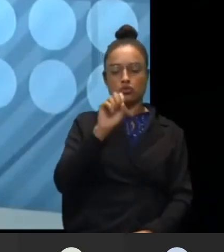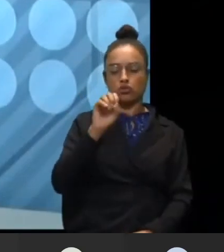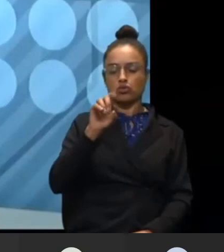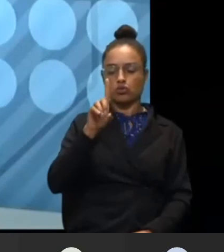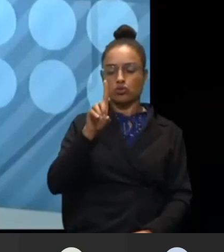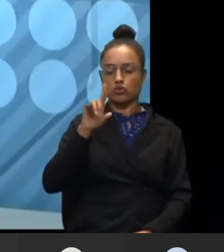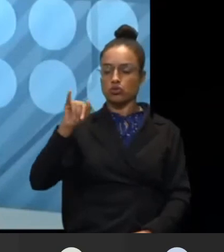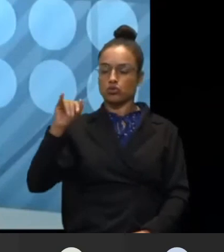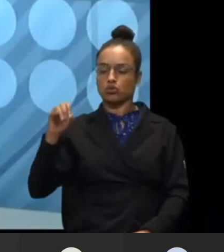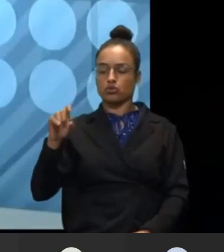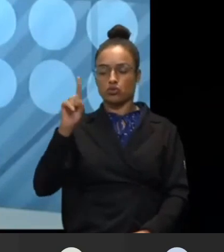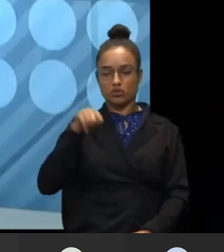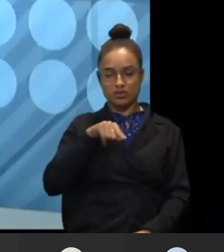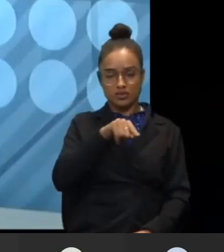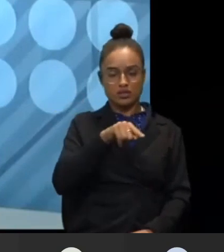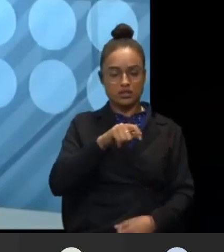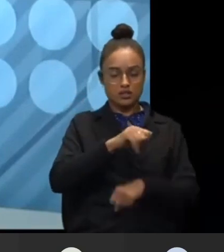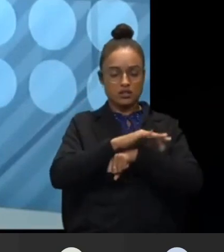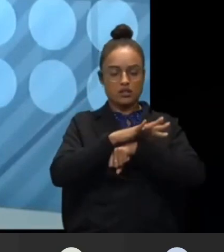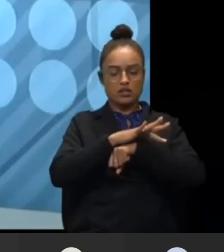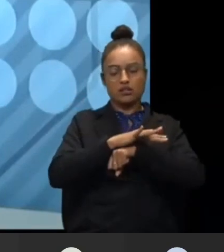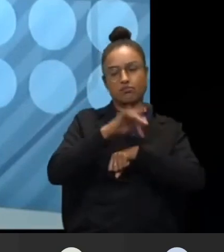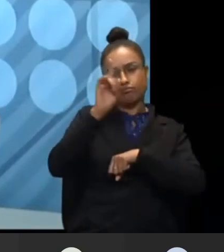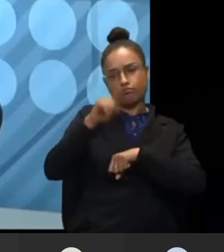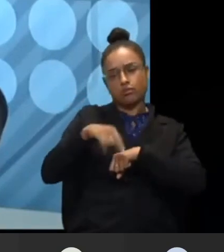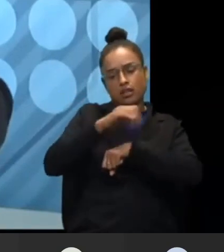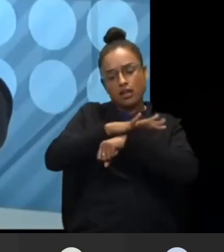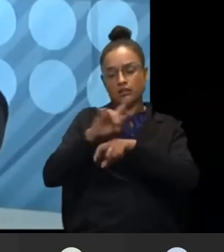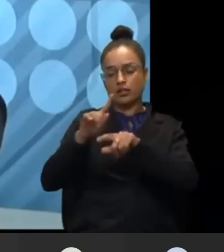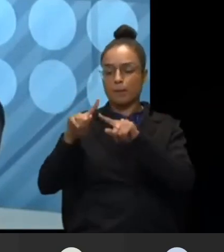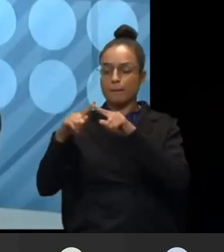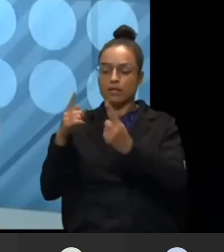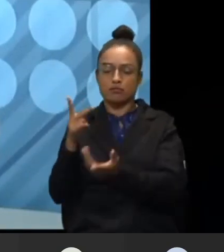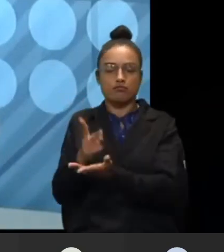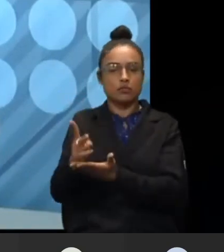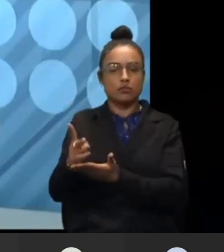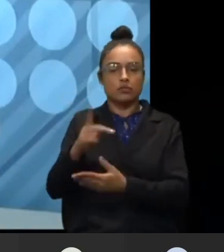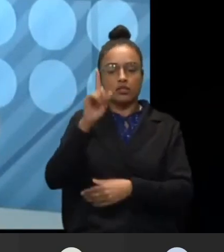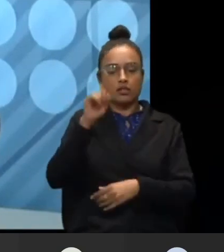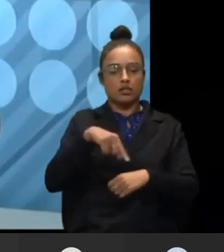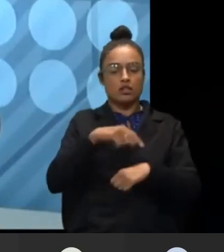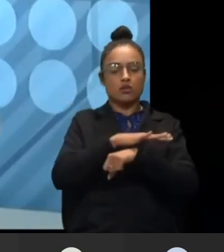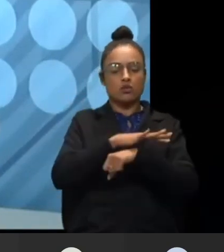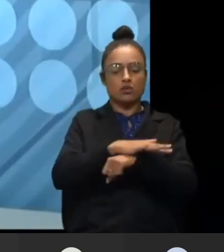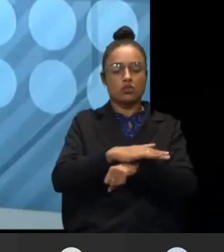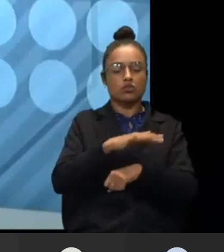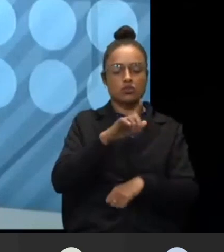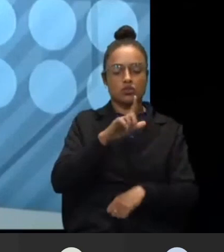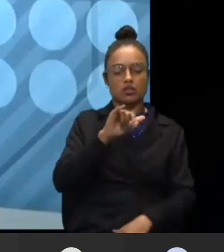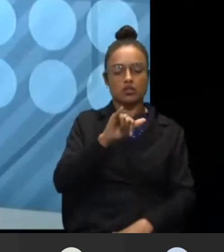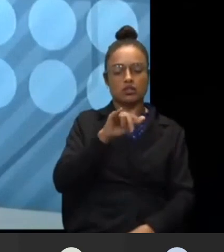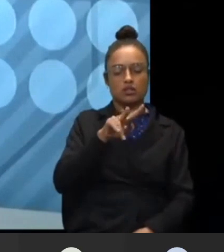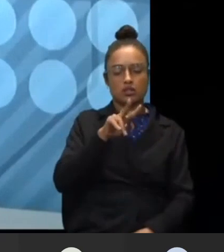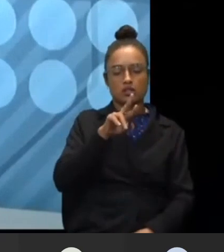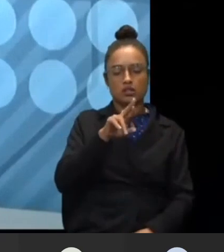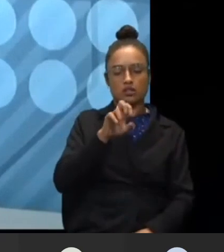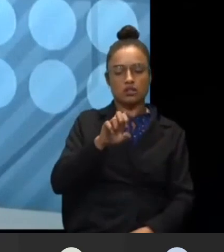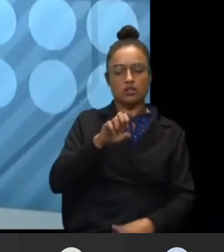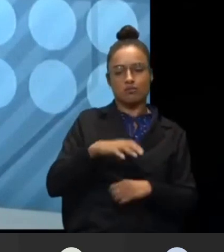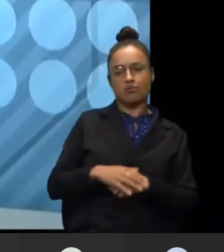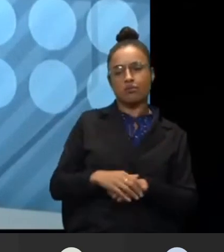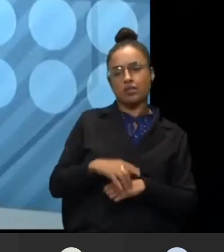tendo o ácido graxo livre, ele é um ácido, tem a característica de ácido. Fazendo a titulação com a base vai reagir com